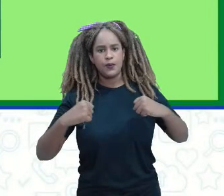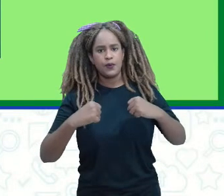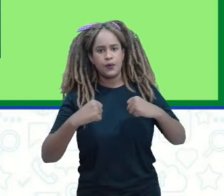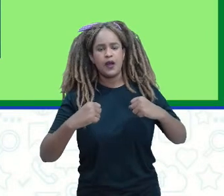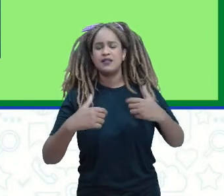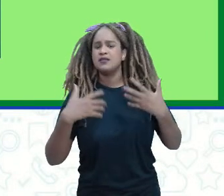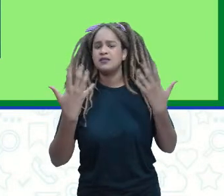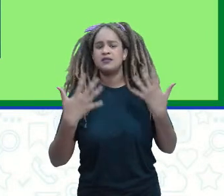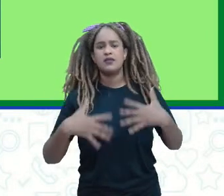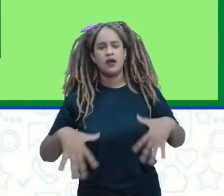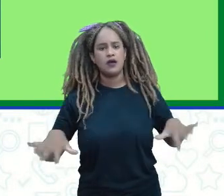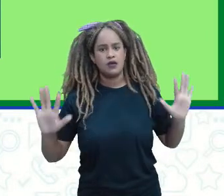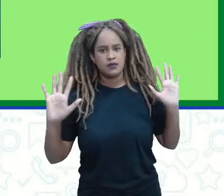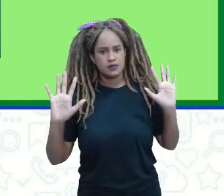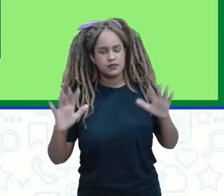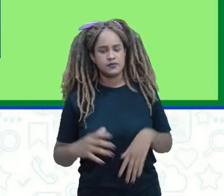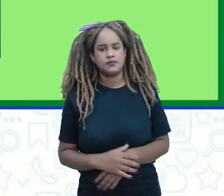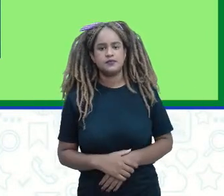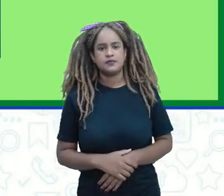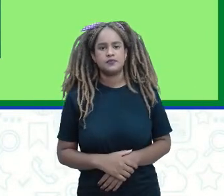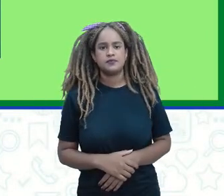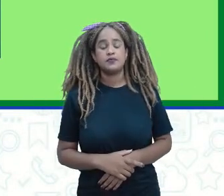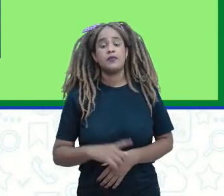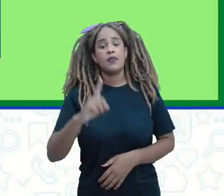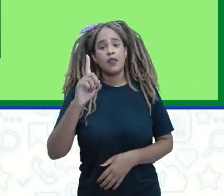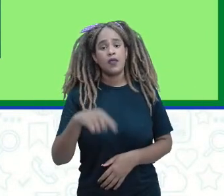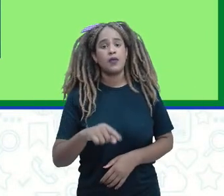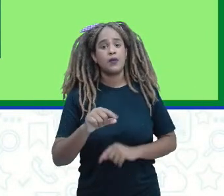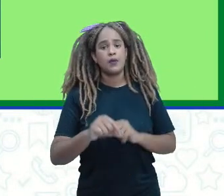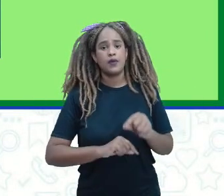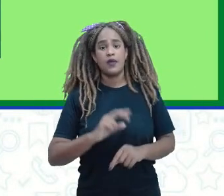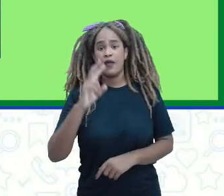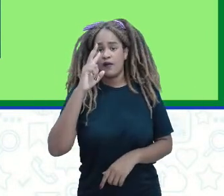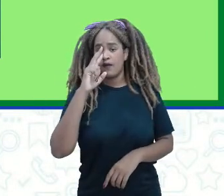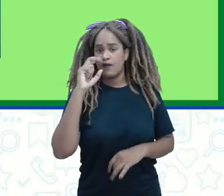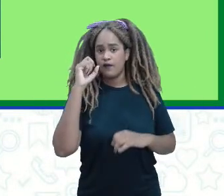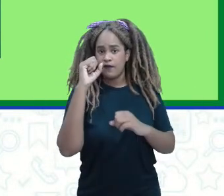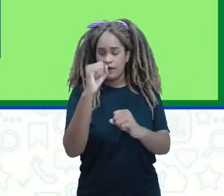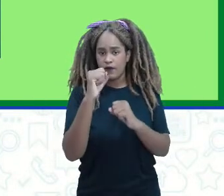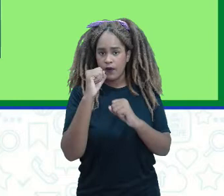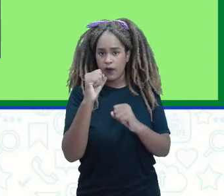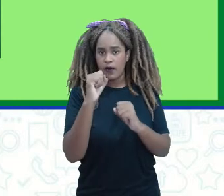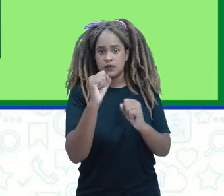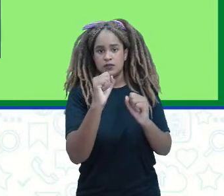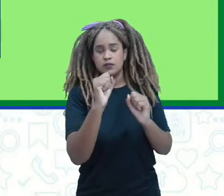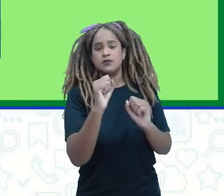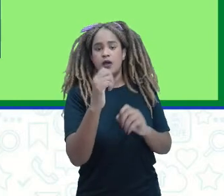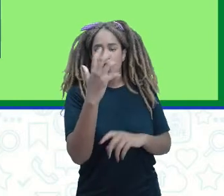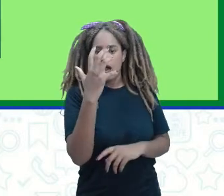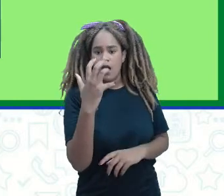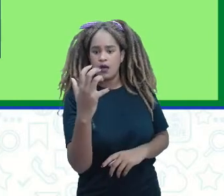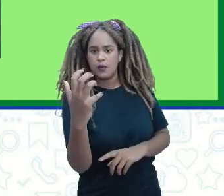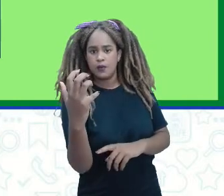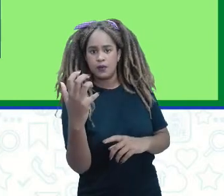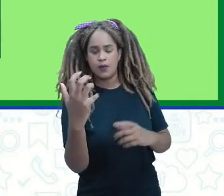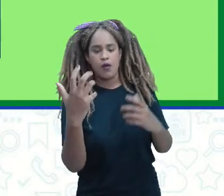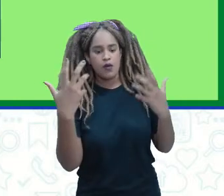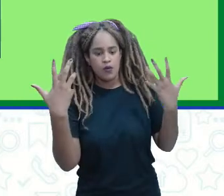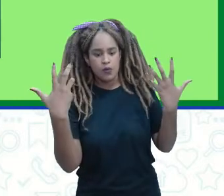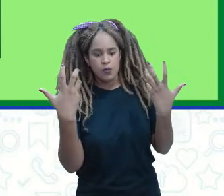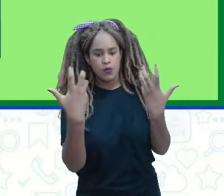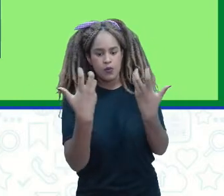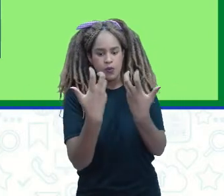O que é o magnetismo natural? É a força de atração ou repulsão que